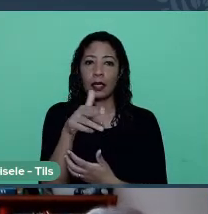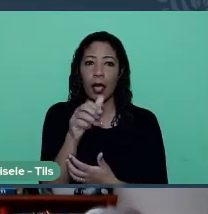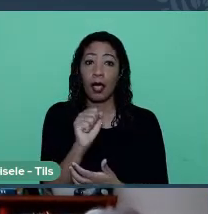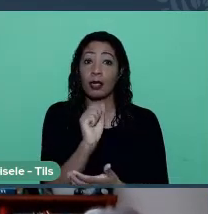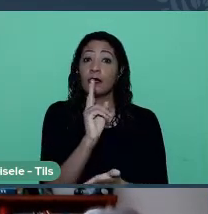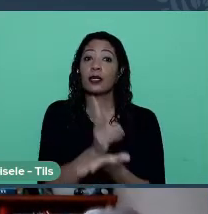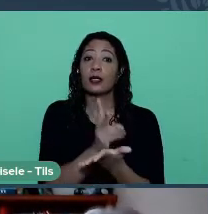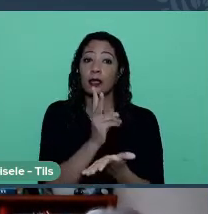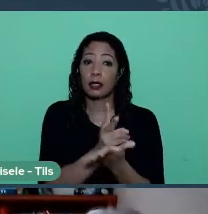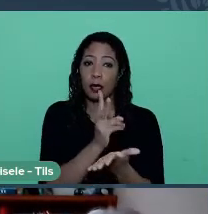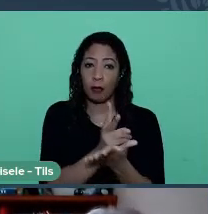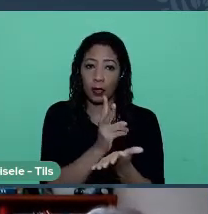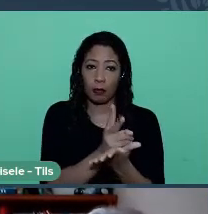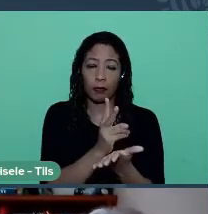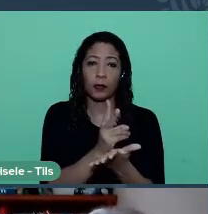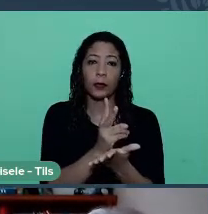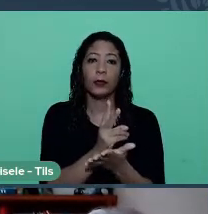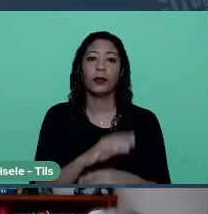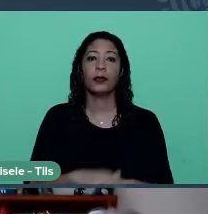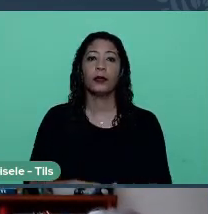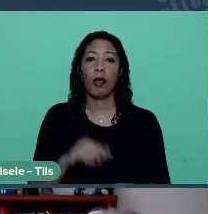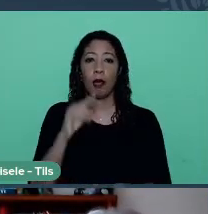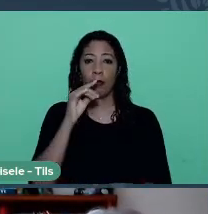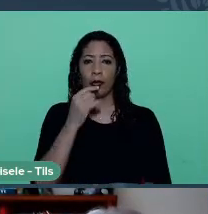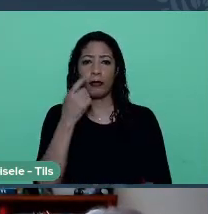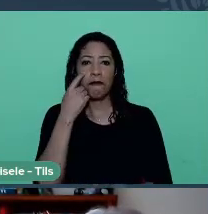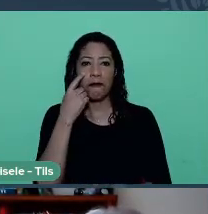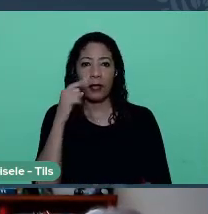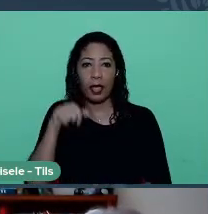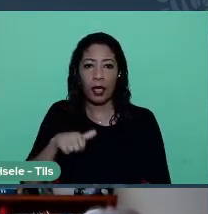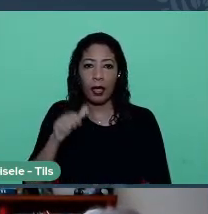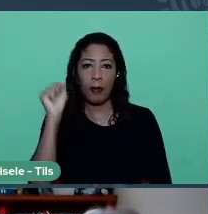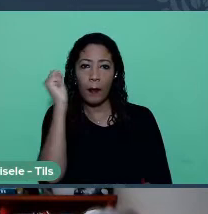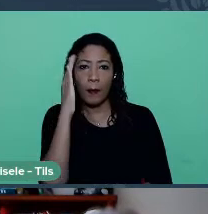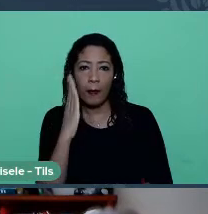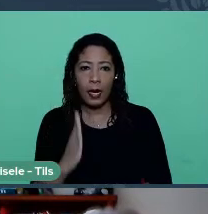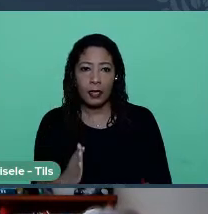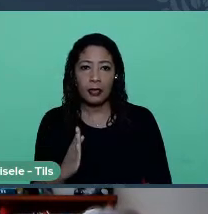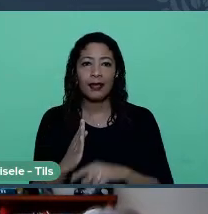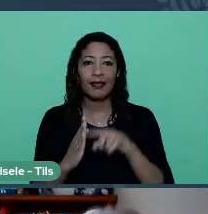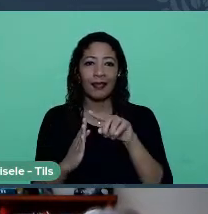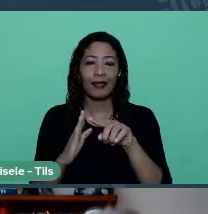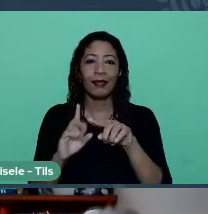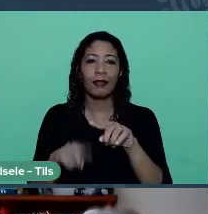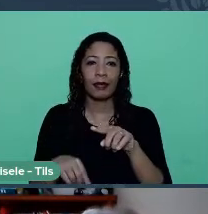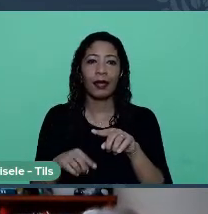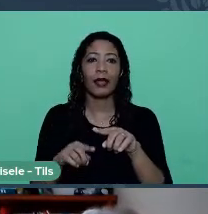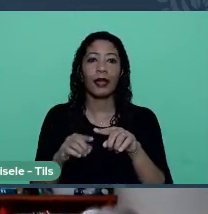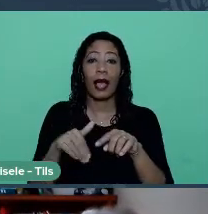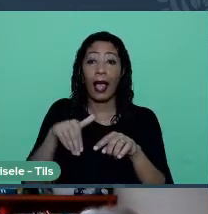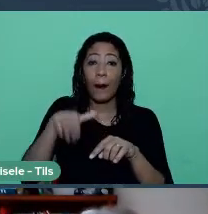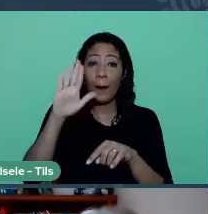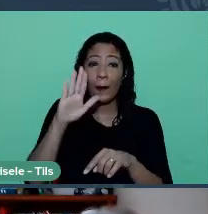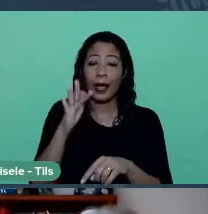elevada. Então, observe aqui que no Brasil a frequência da asma está acima